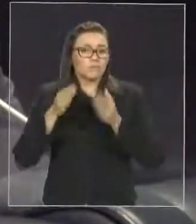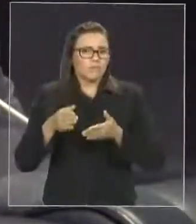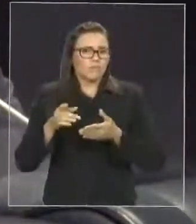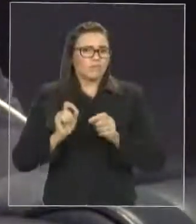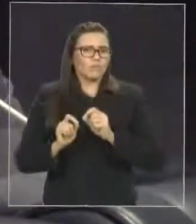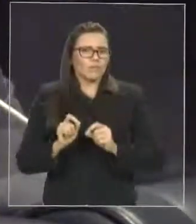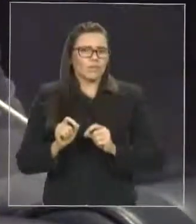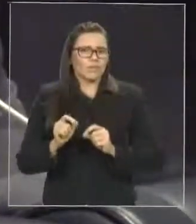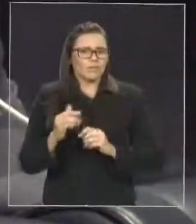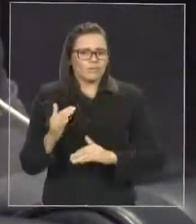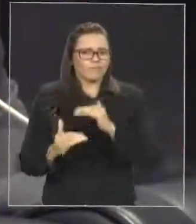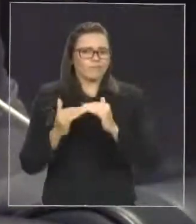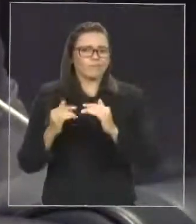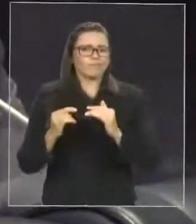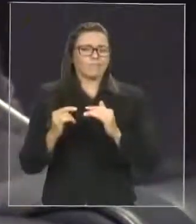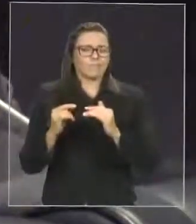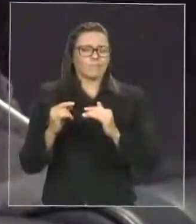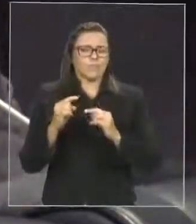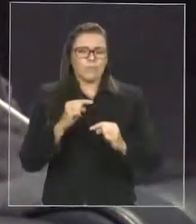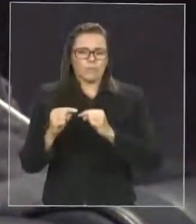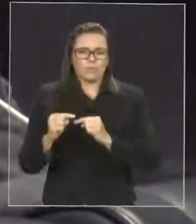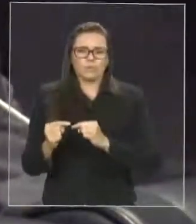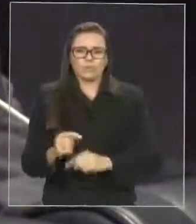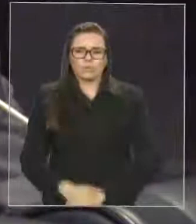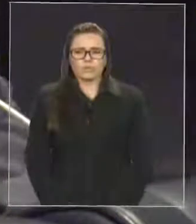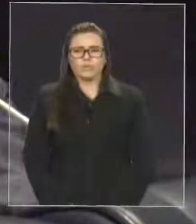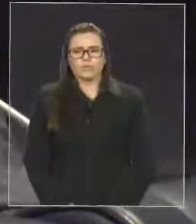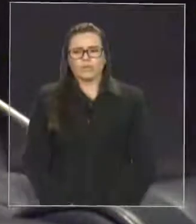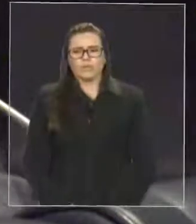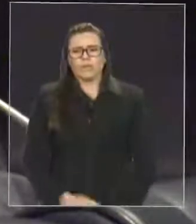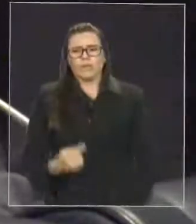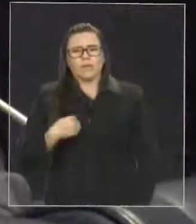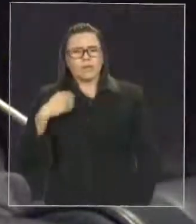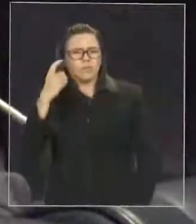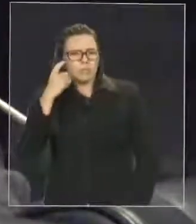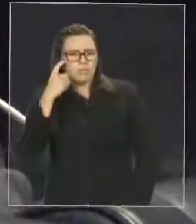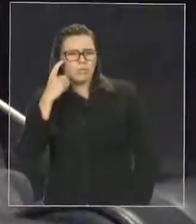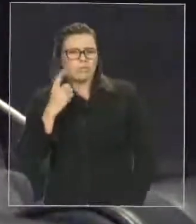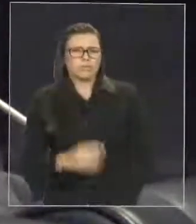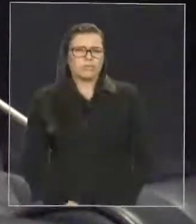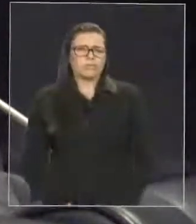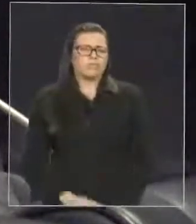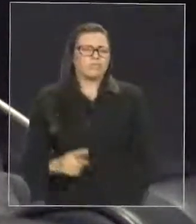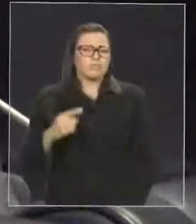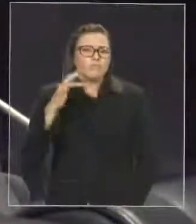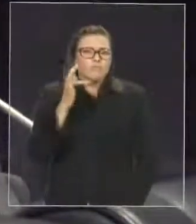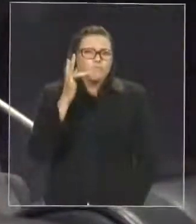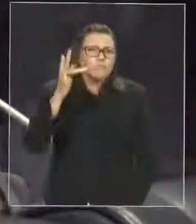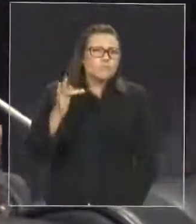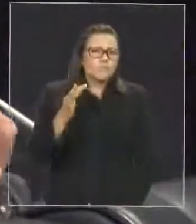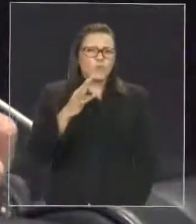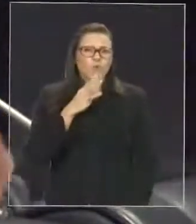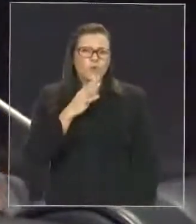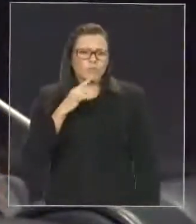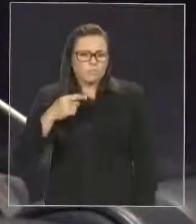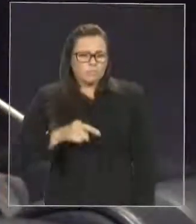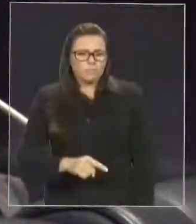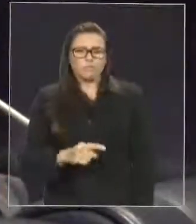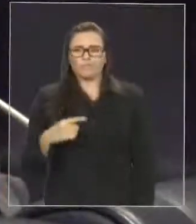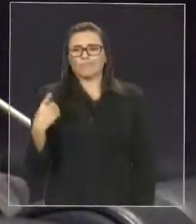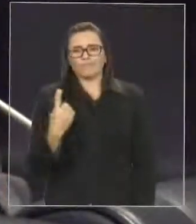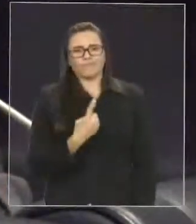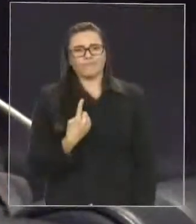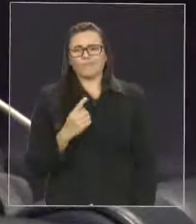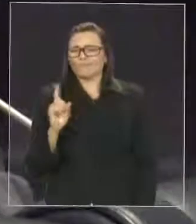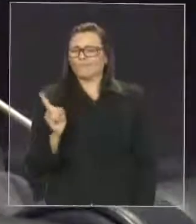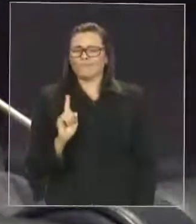Mas, infelizmente, a gente não tem como prever o que poderá acontecer, mas o importante foi que nós estamos fazendo a nossa parte, vamos finalizar o nosso